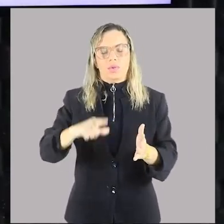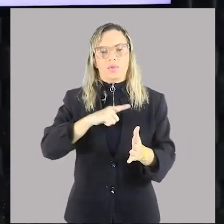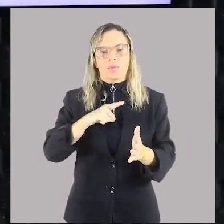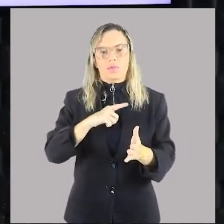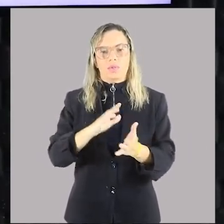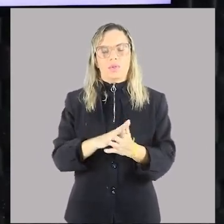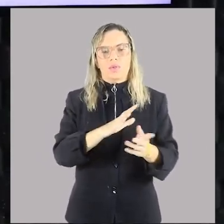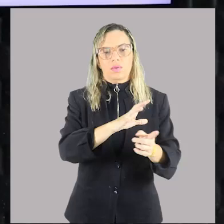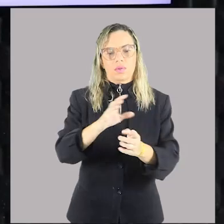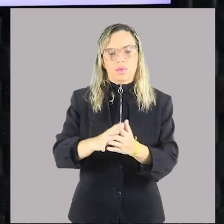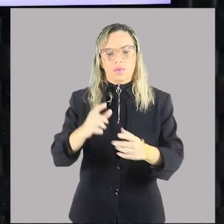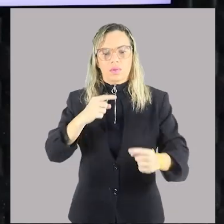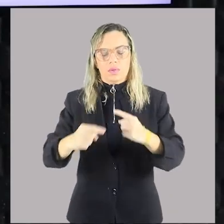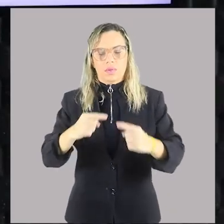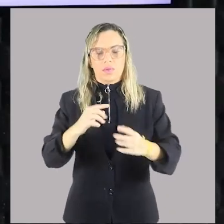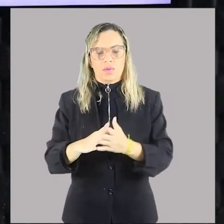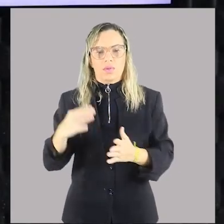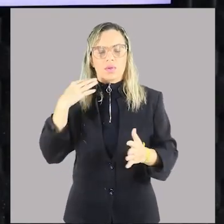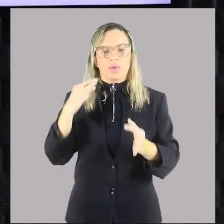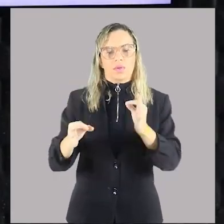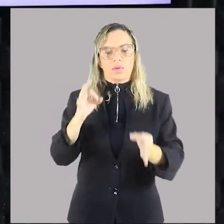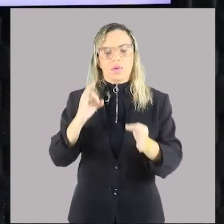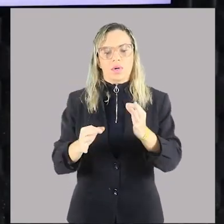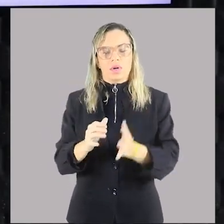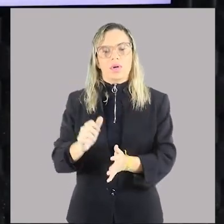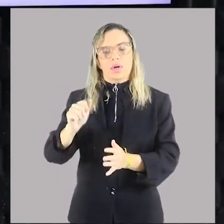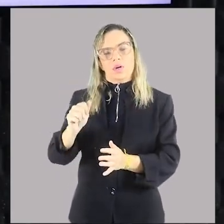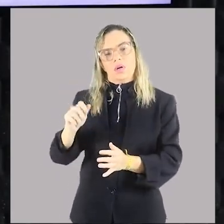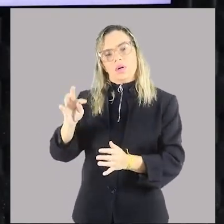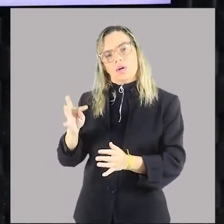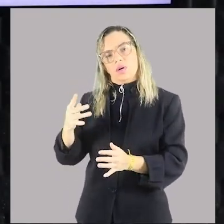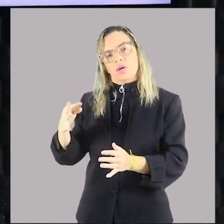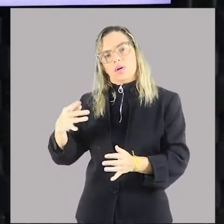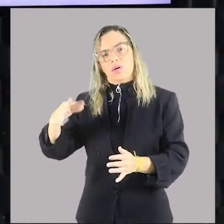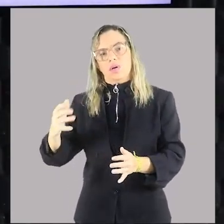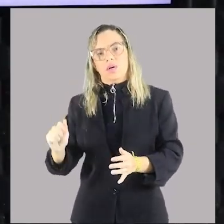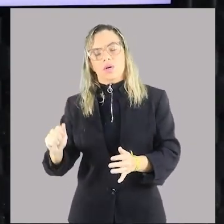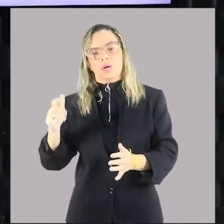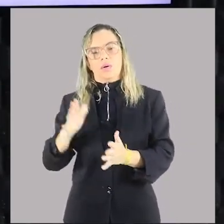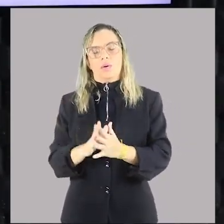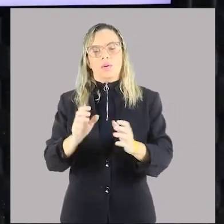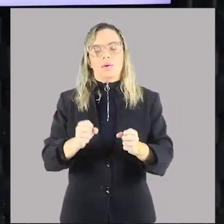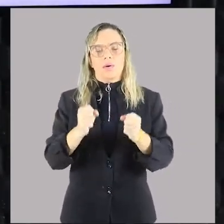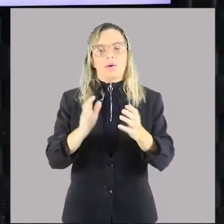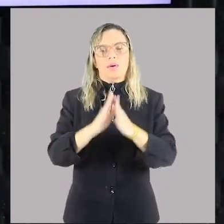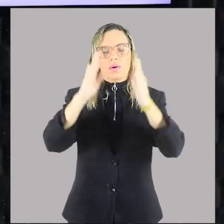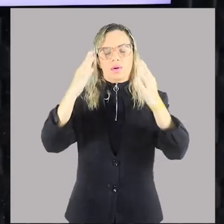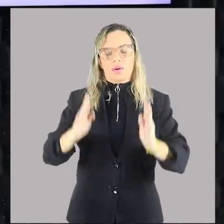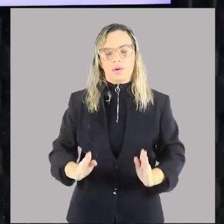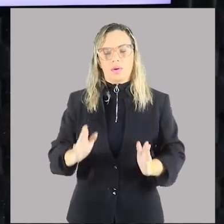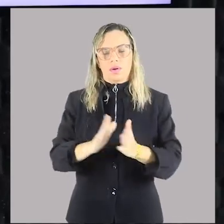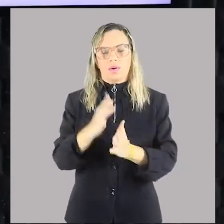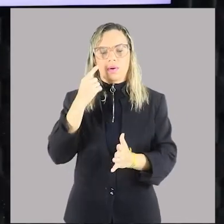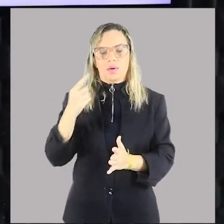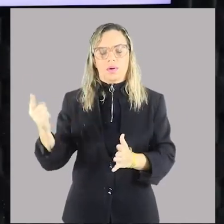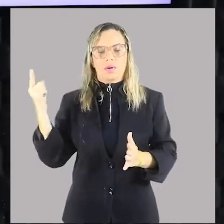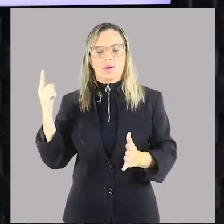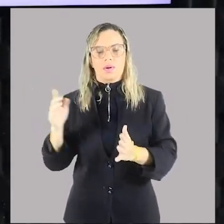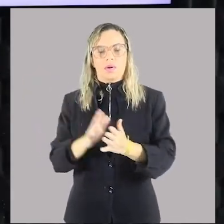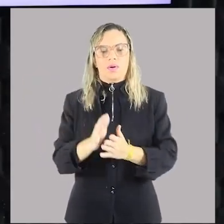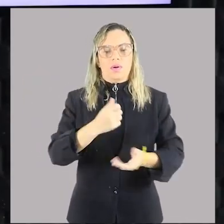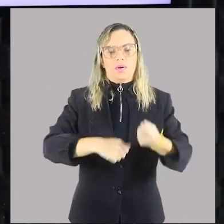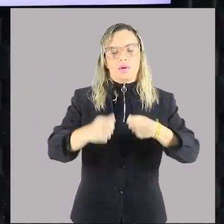natureza jurídica de autarquia. Autarquias, como nós vamos observar, fazem parte da administração